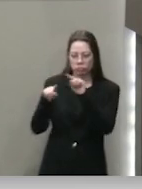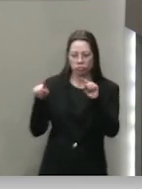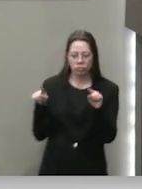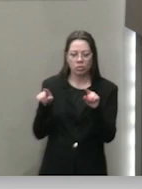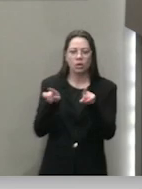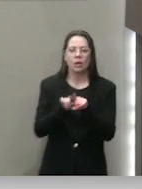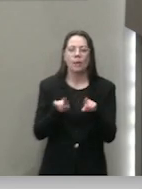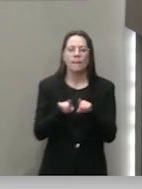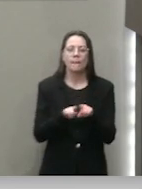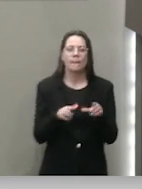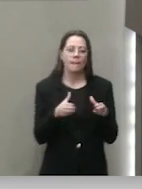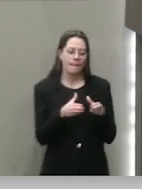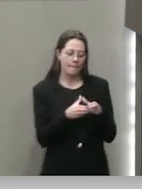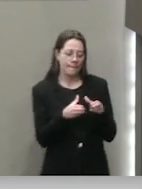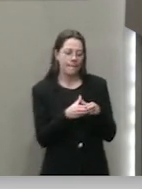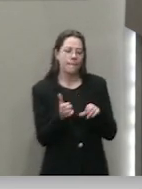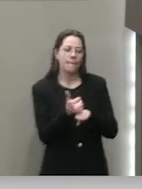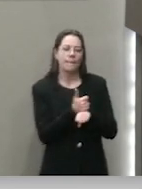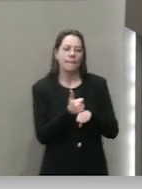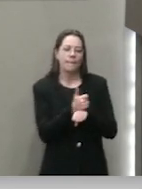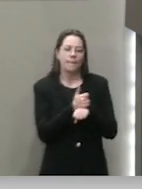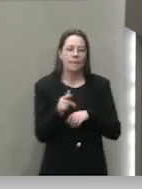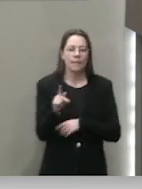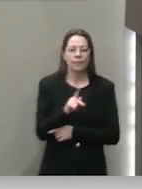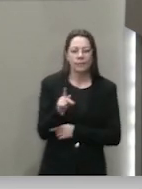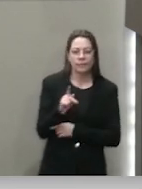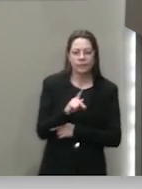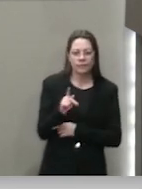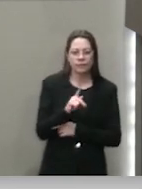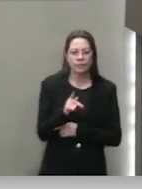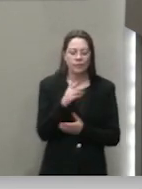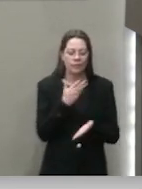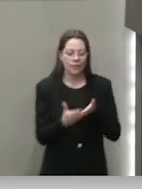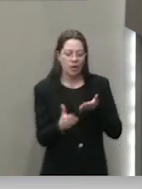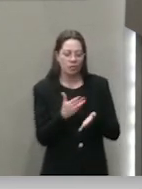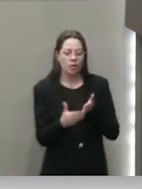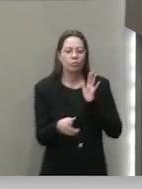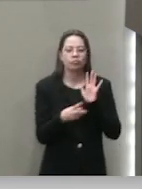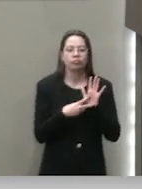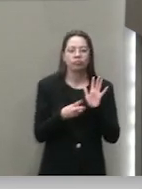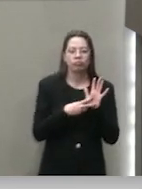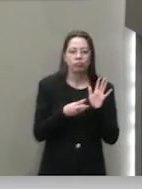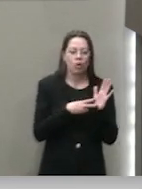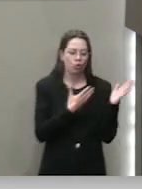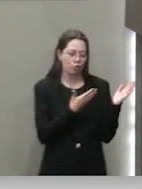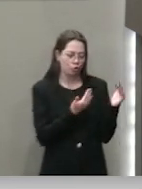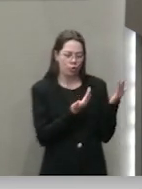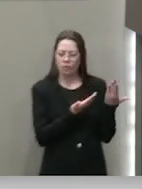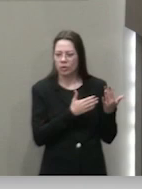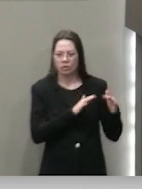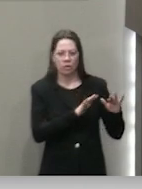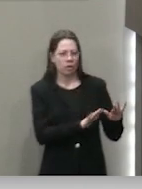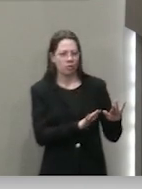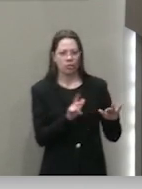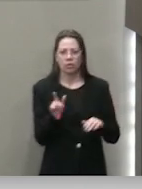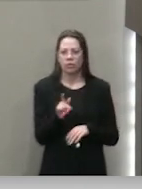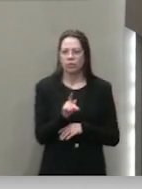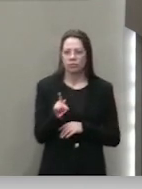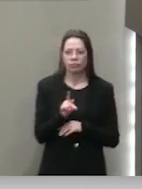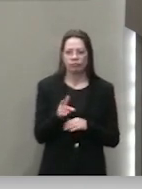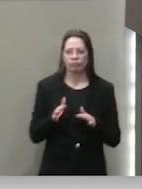docente perdeu a atratividade. Os nossos jovens não querem mais ser professores,